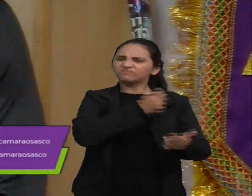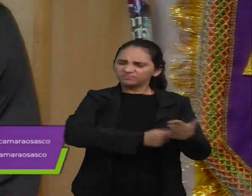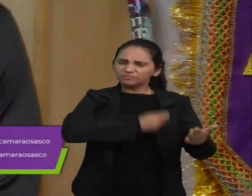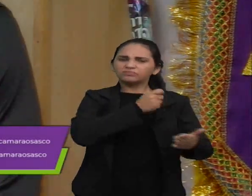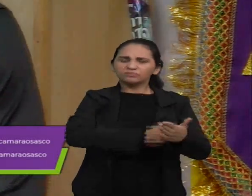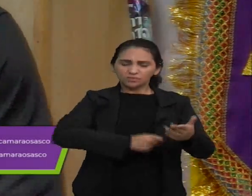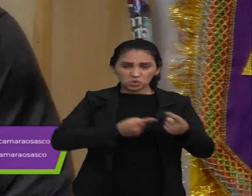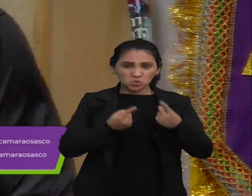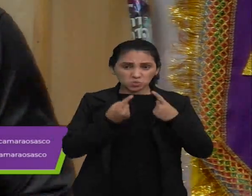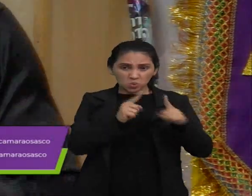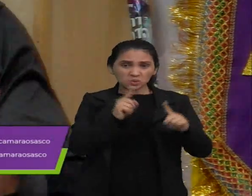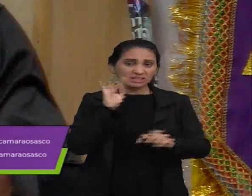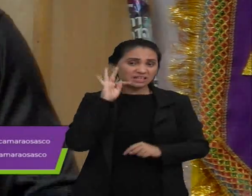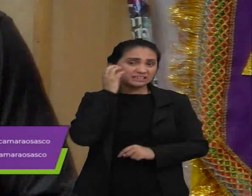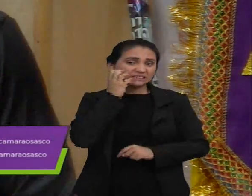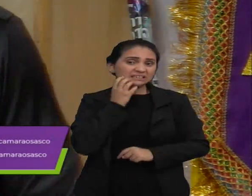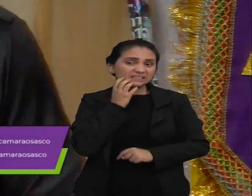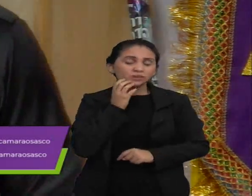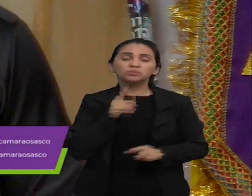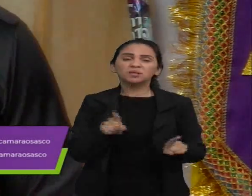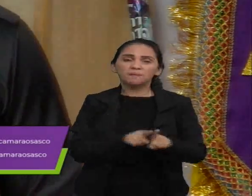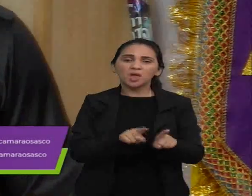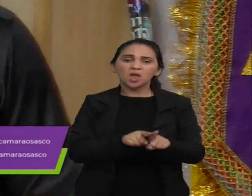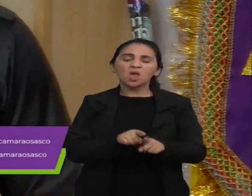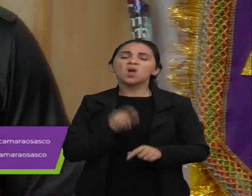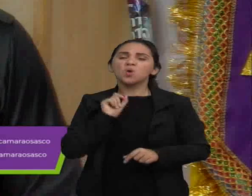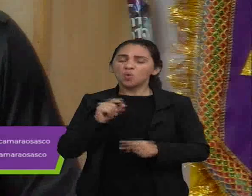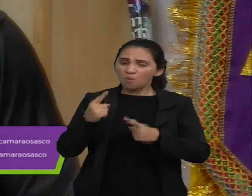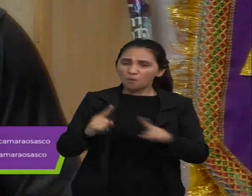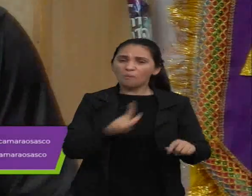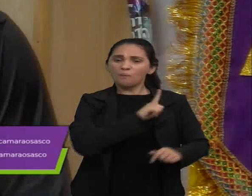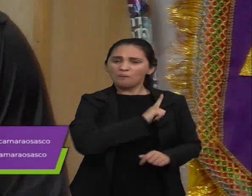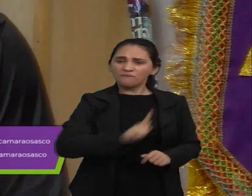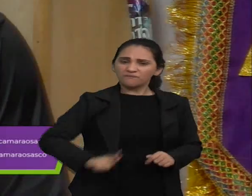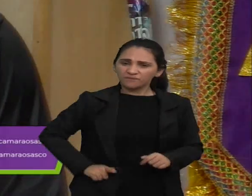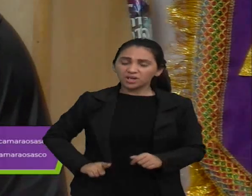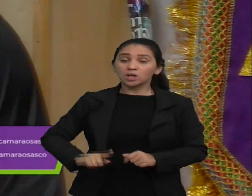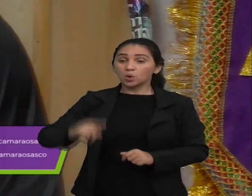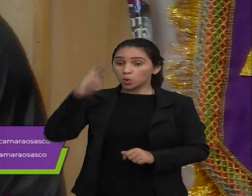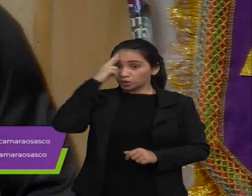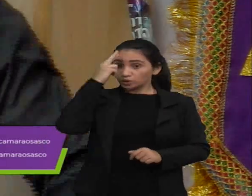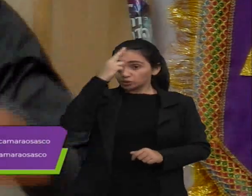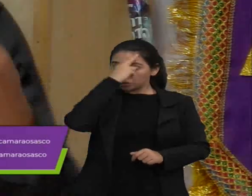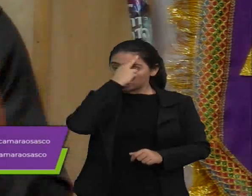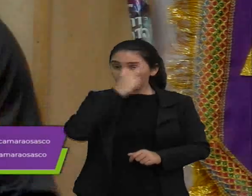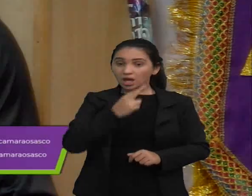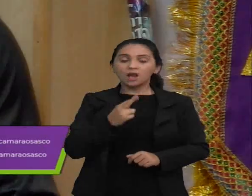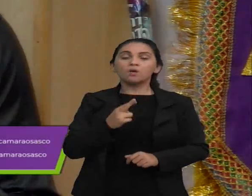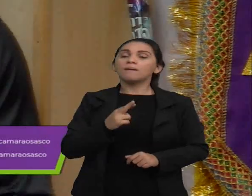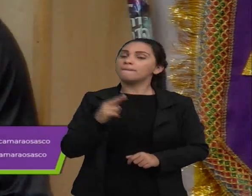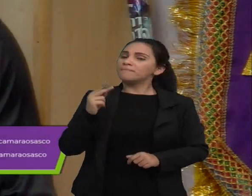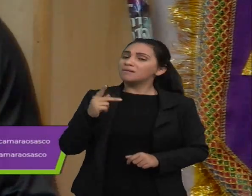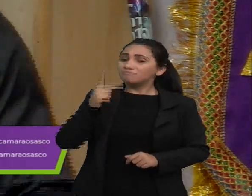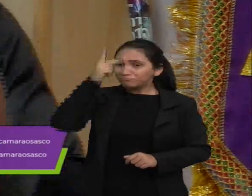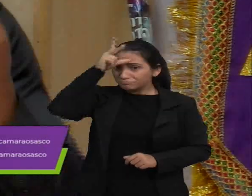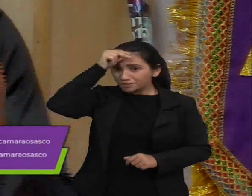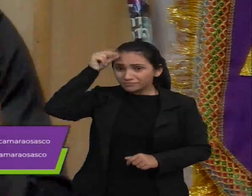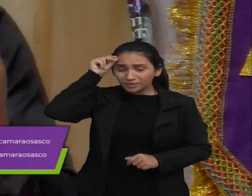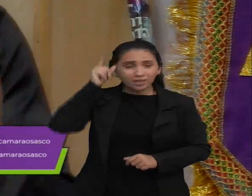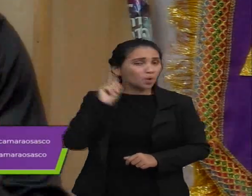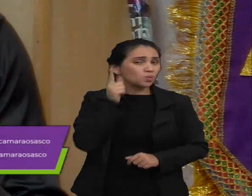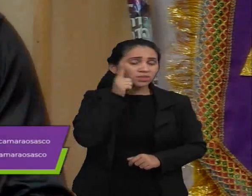contra o Tarcísio e vamos lutar contra esse governo incompetente do prefeito Rogério Lins que não tem sequer